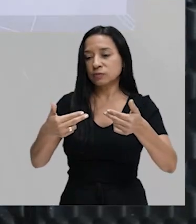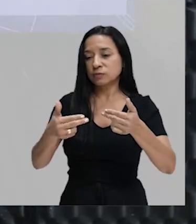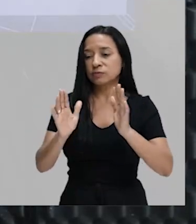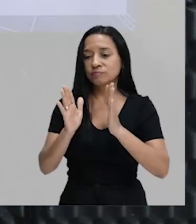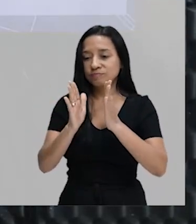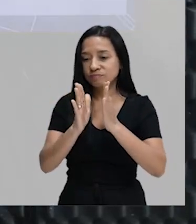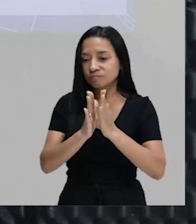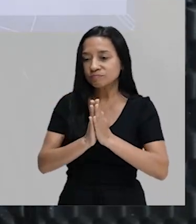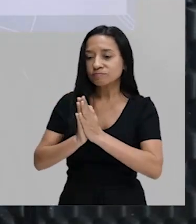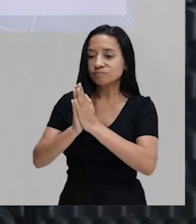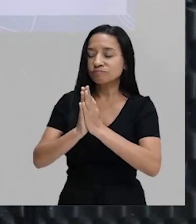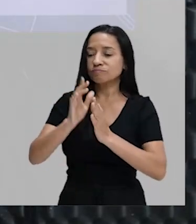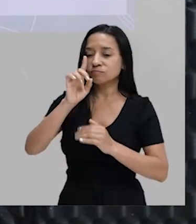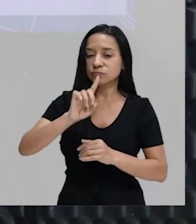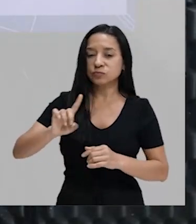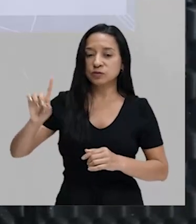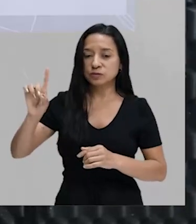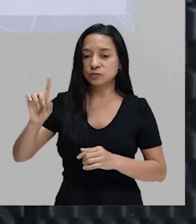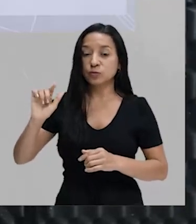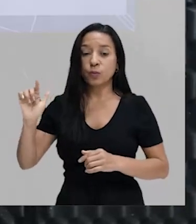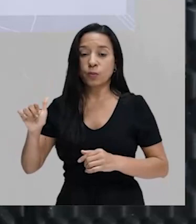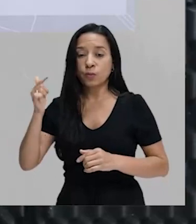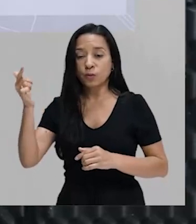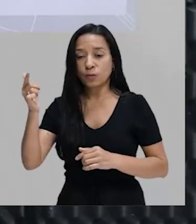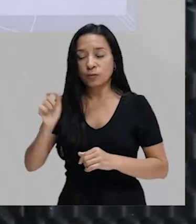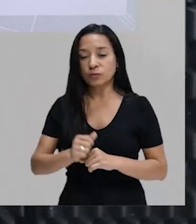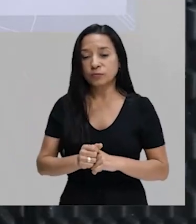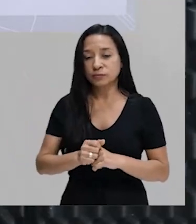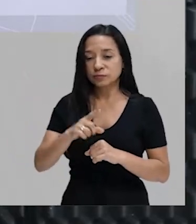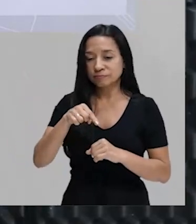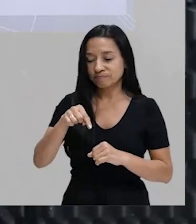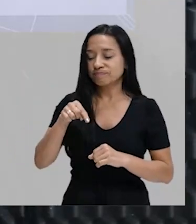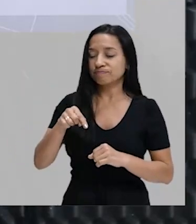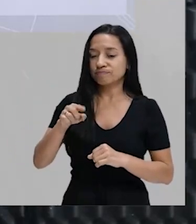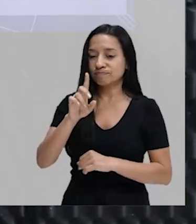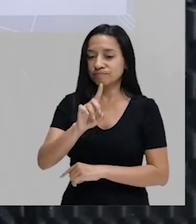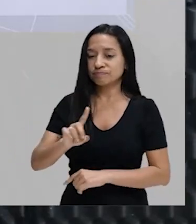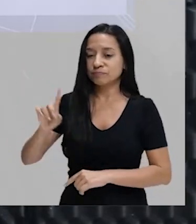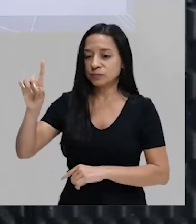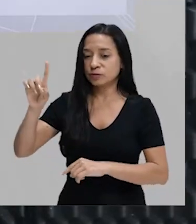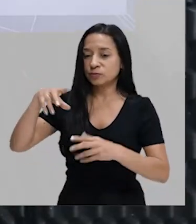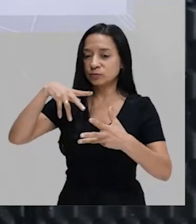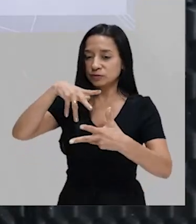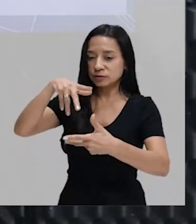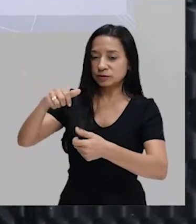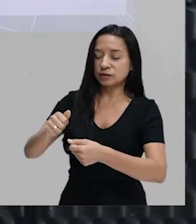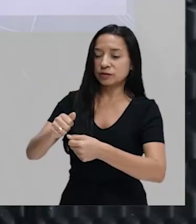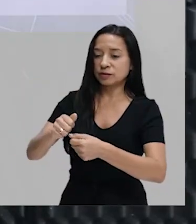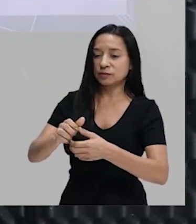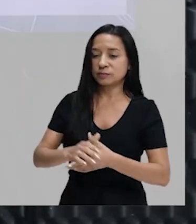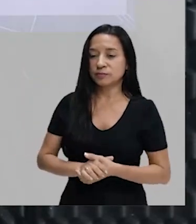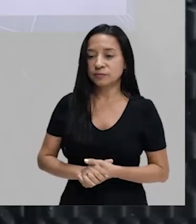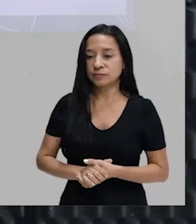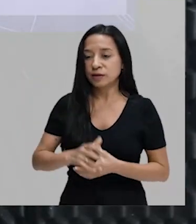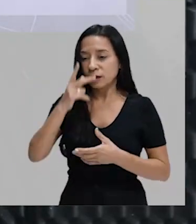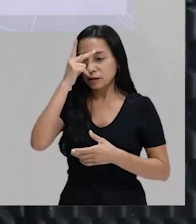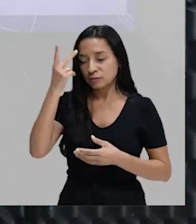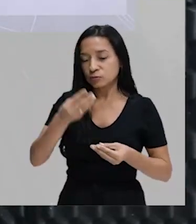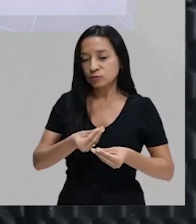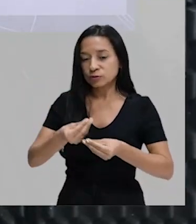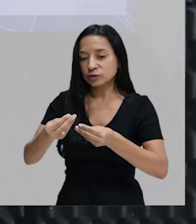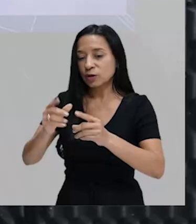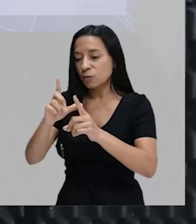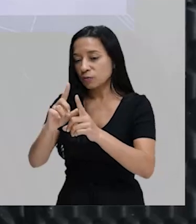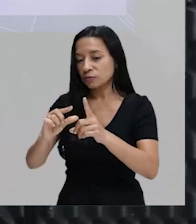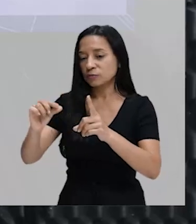da terra e esposa de Viracocha. As pessoas lhe dão ofertas de folhas de coca